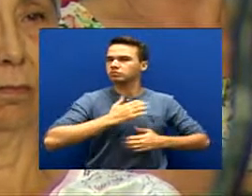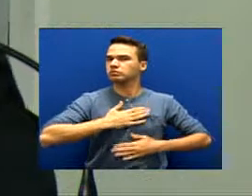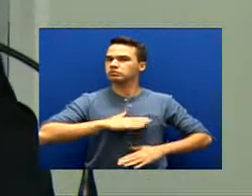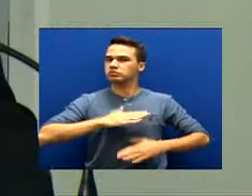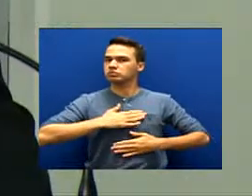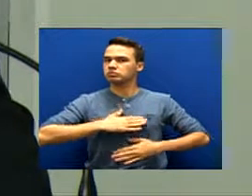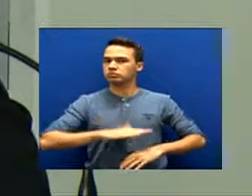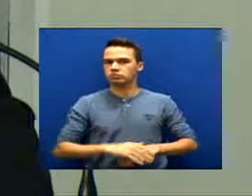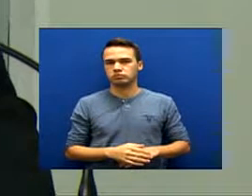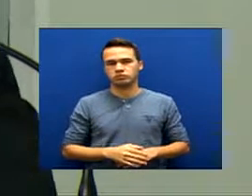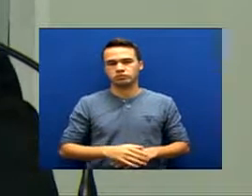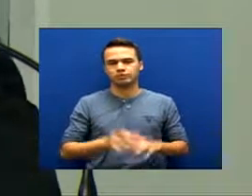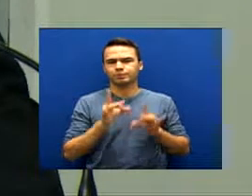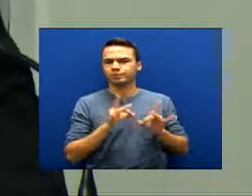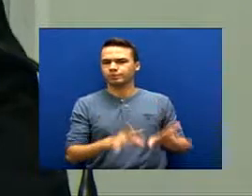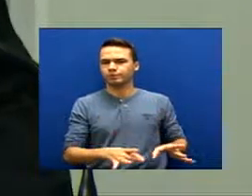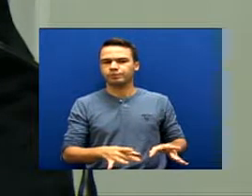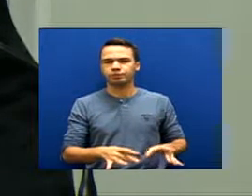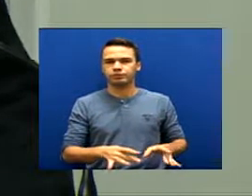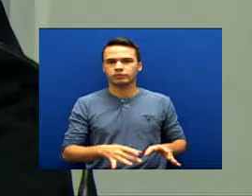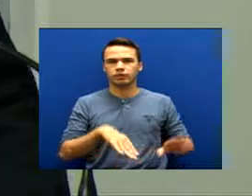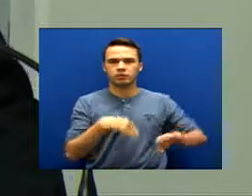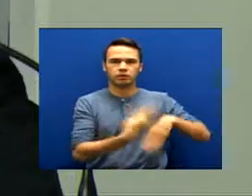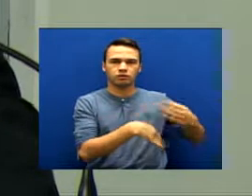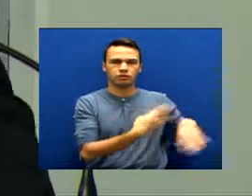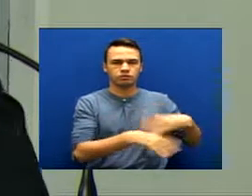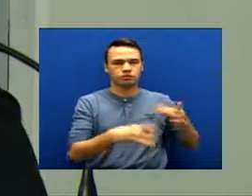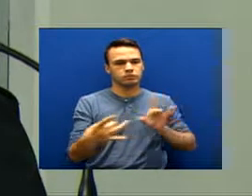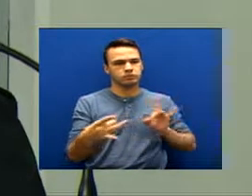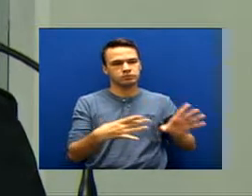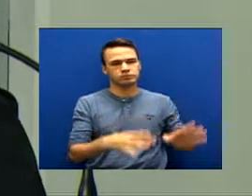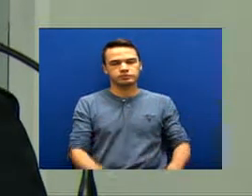Jacó é o nosso refúgio. Amém.